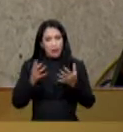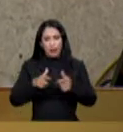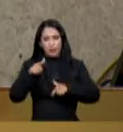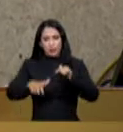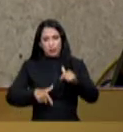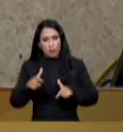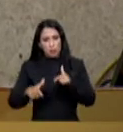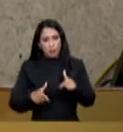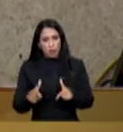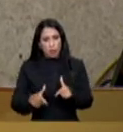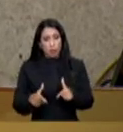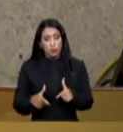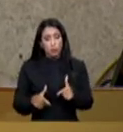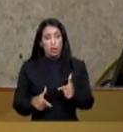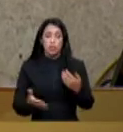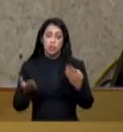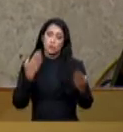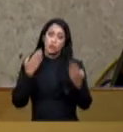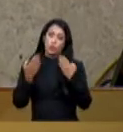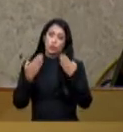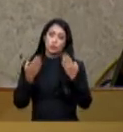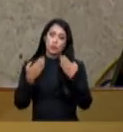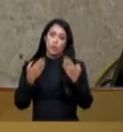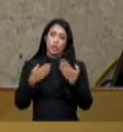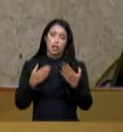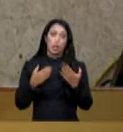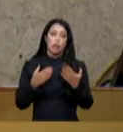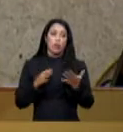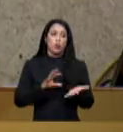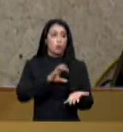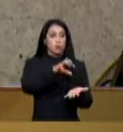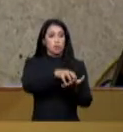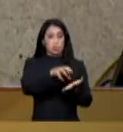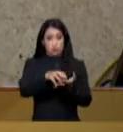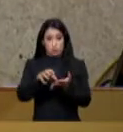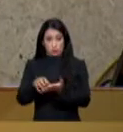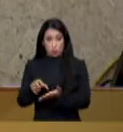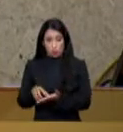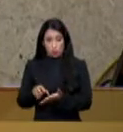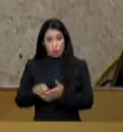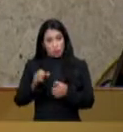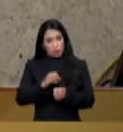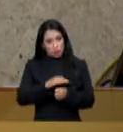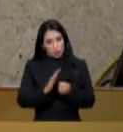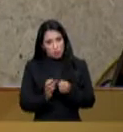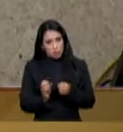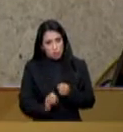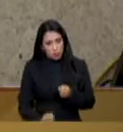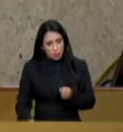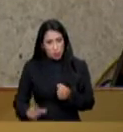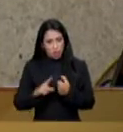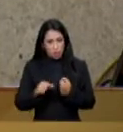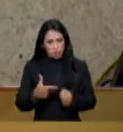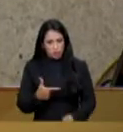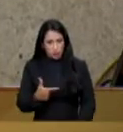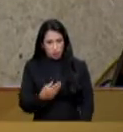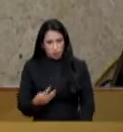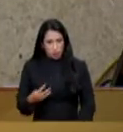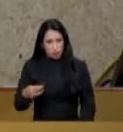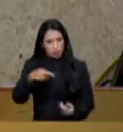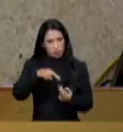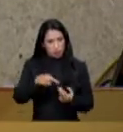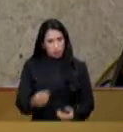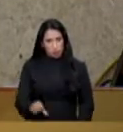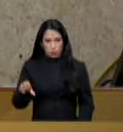com os traços multissetoriais do saneamento. Sob esse ângulo, o artigo 23, inciso 9º